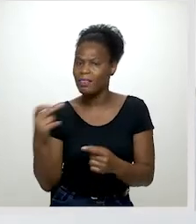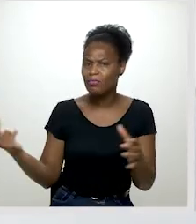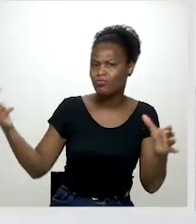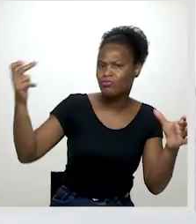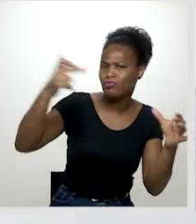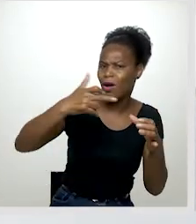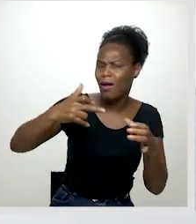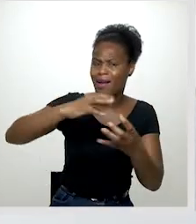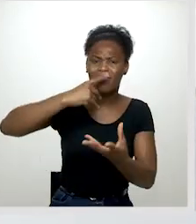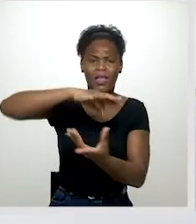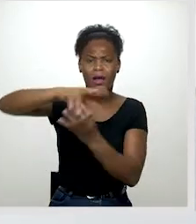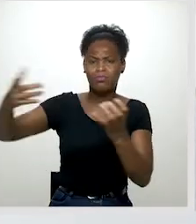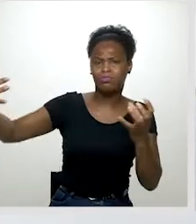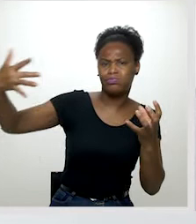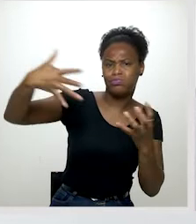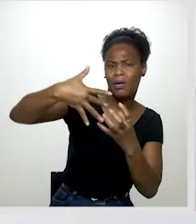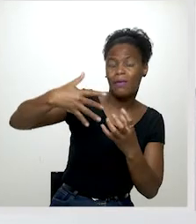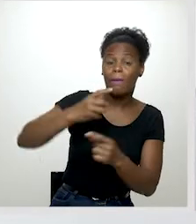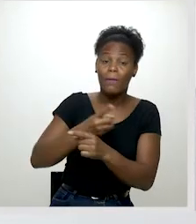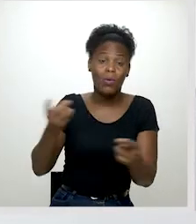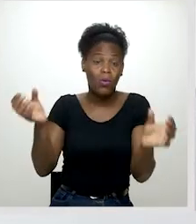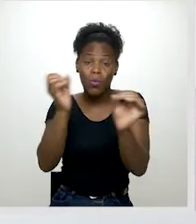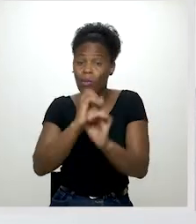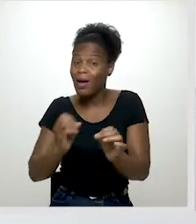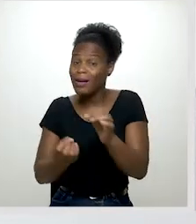não estava formada a camada protetora de ozono.